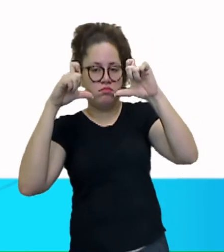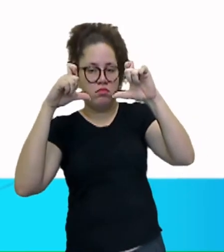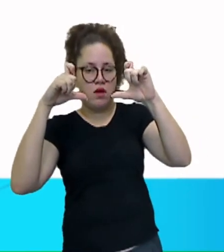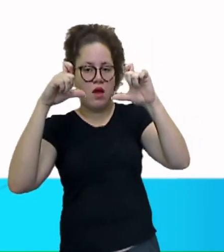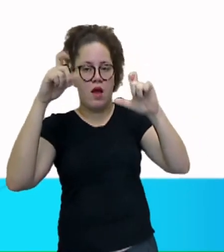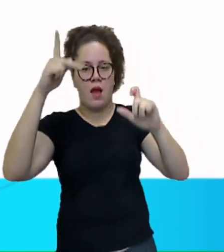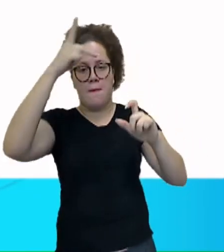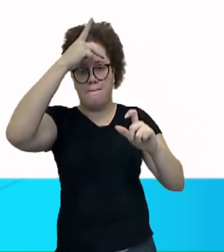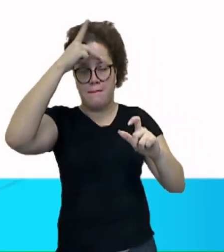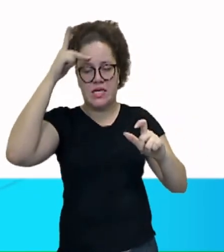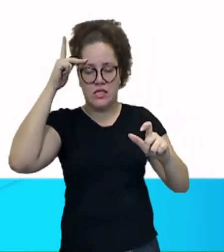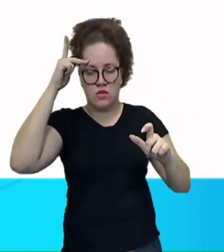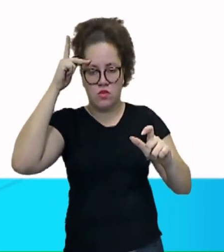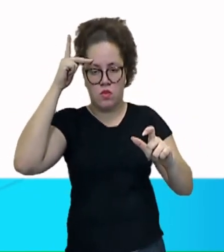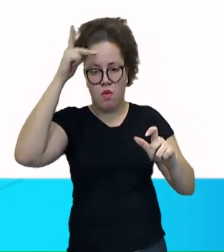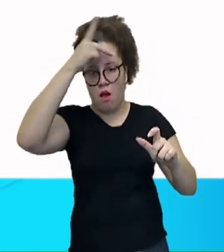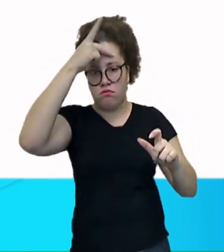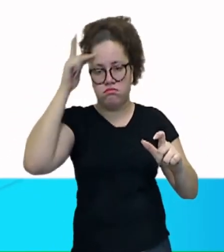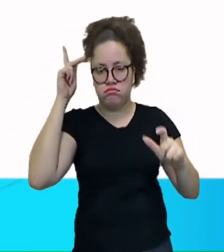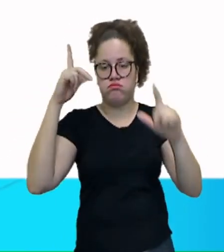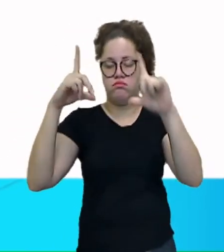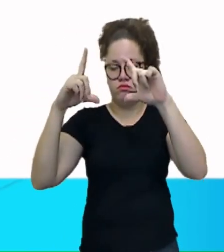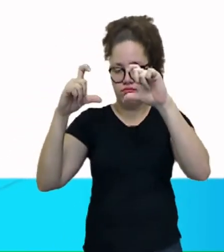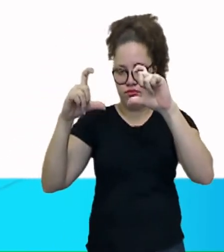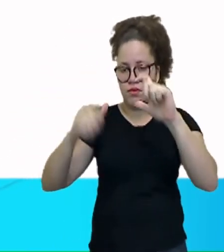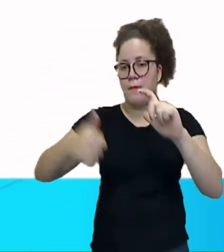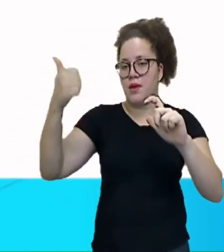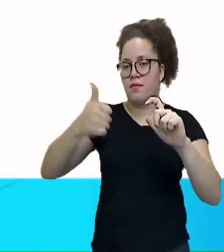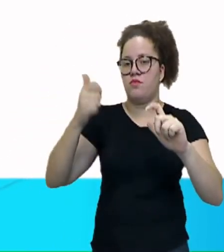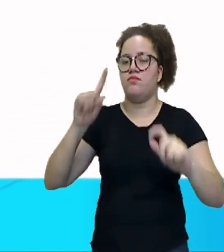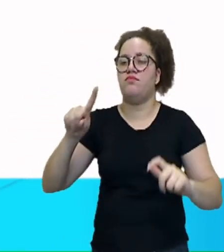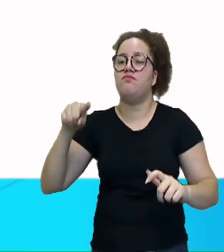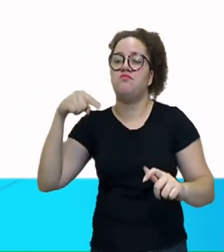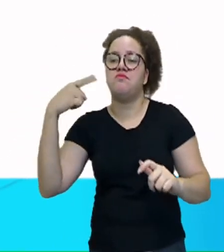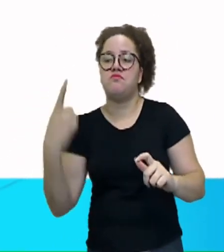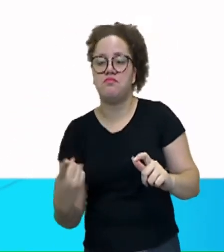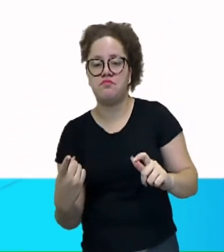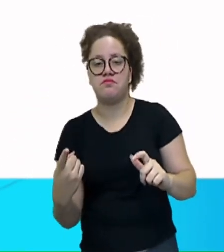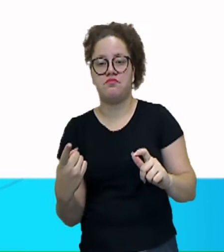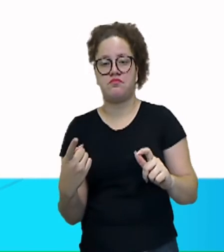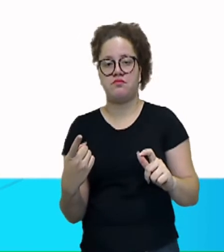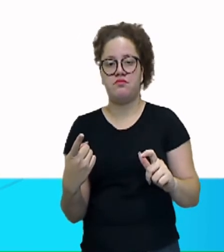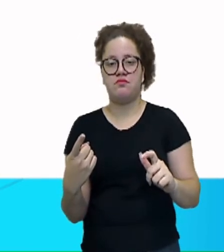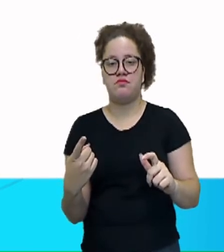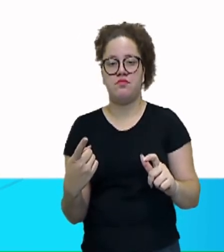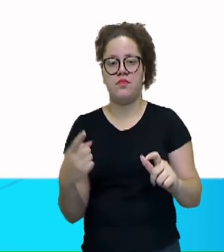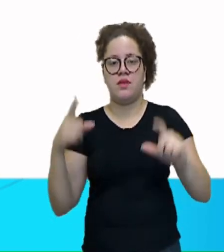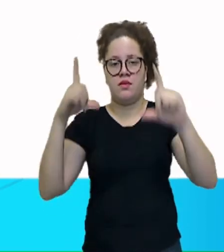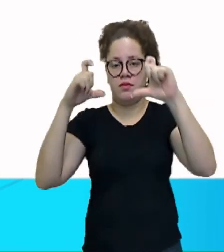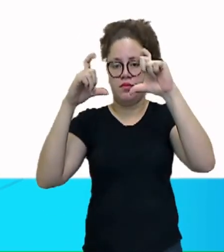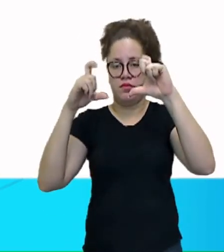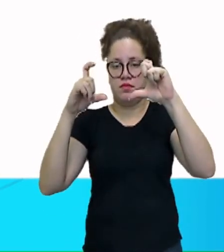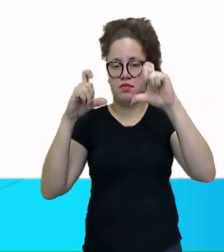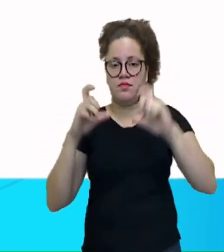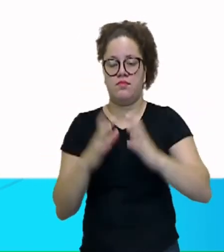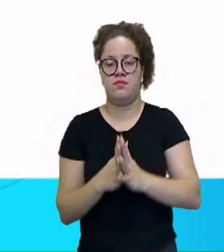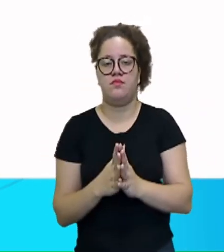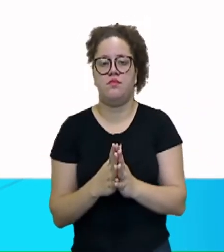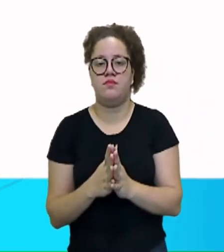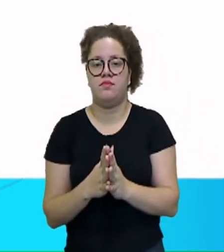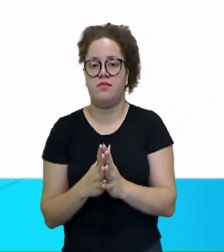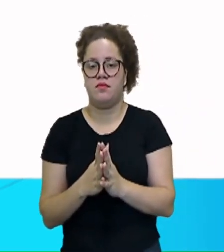pessoa, naquela pose, logo depois dela fotografar do jeito que